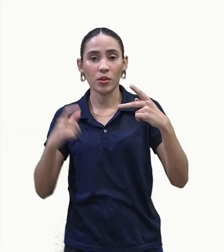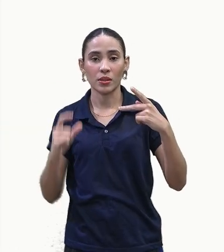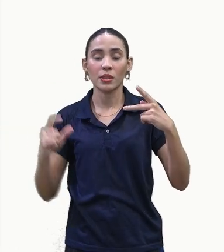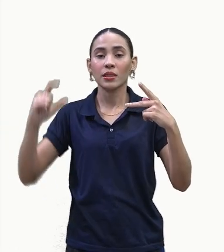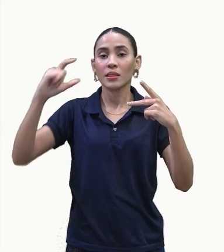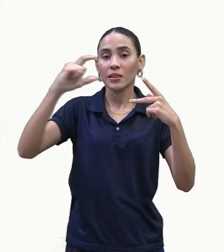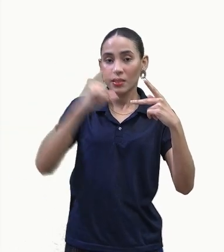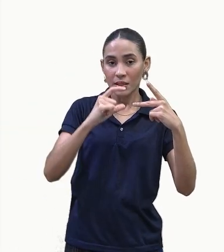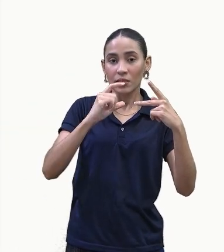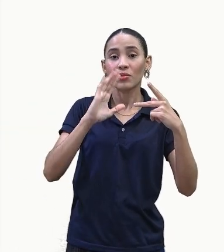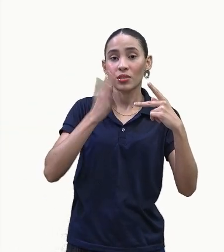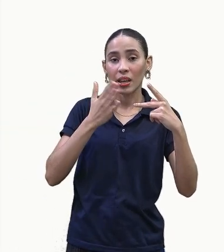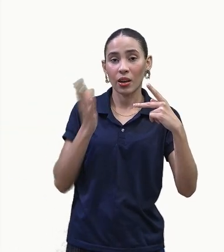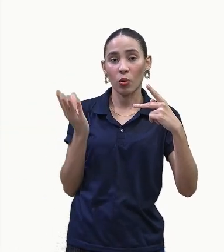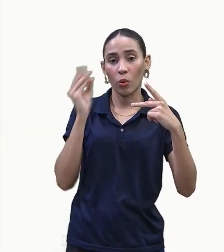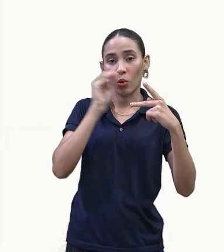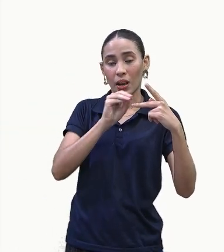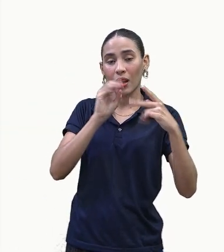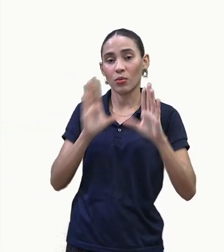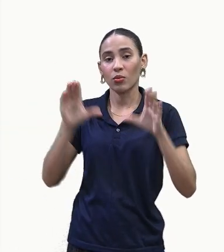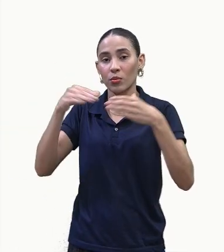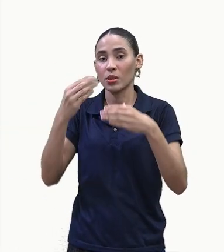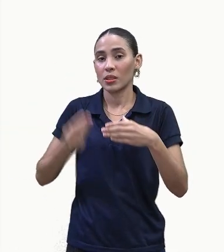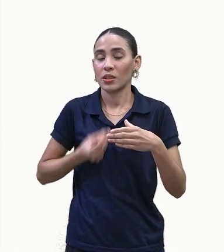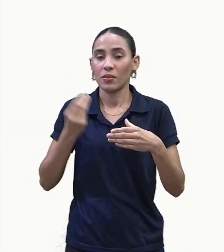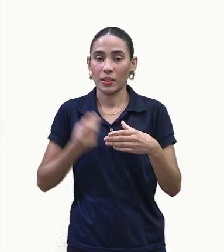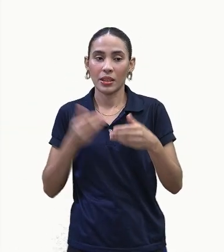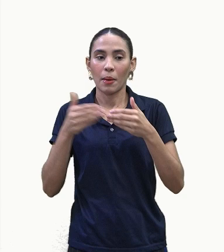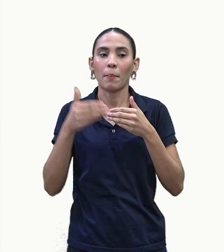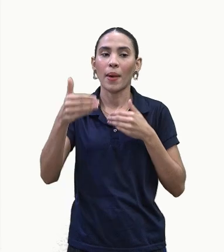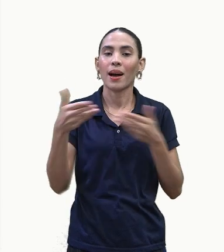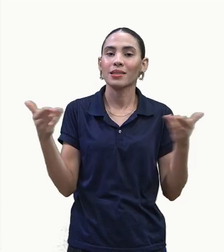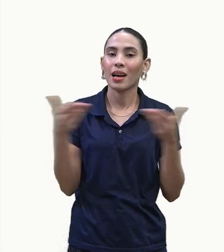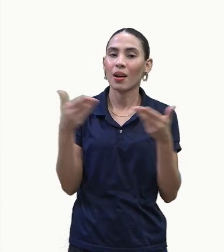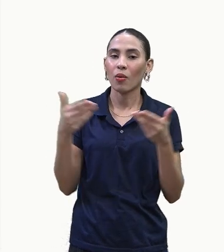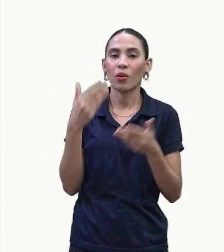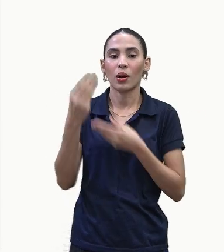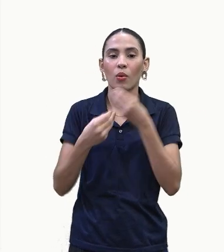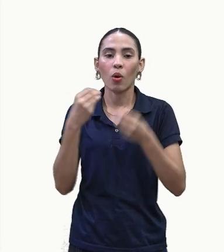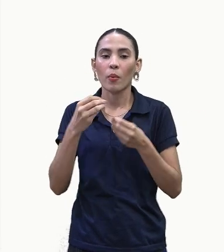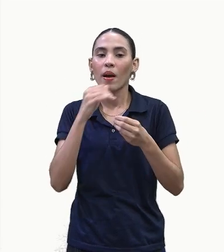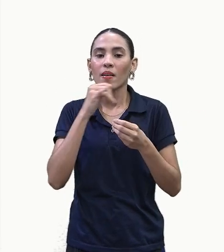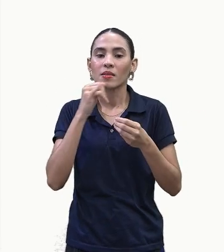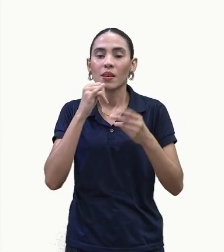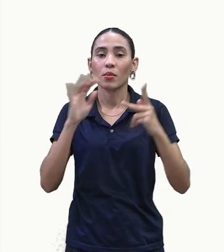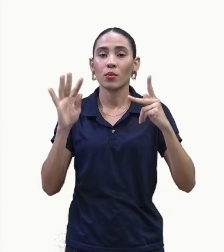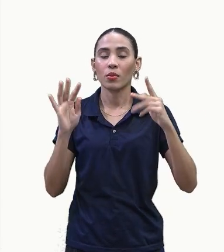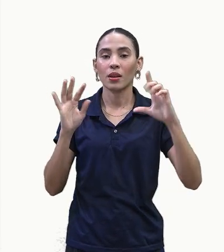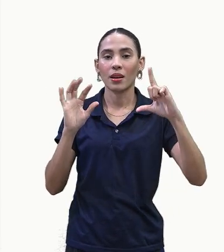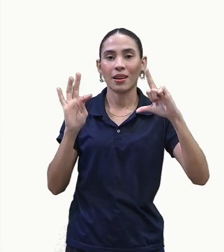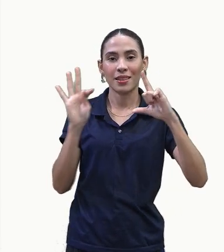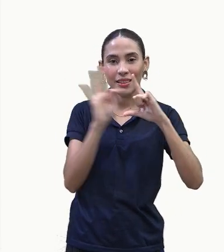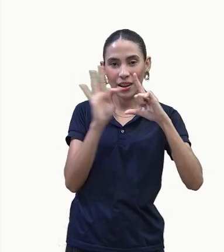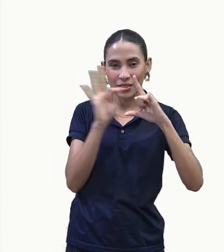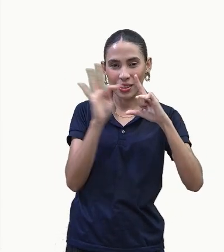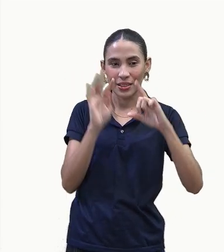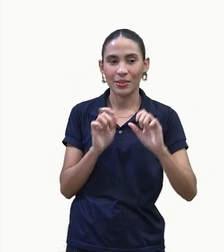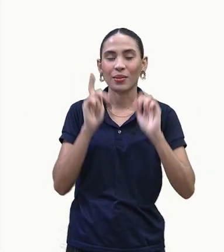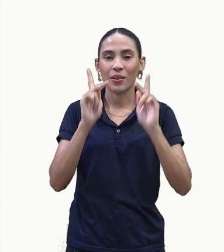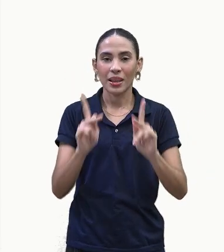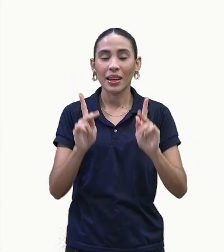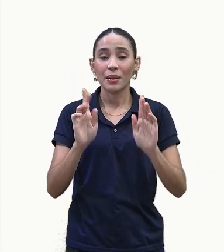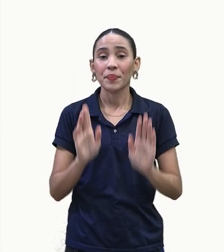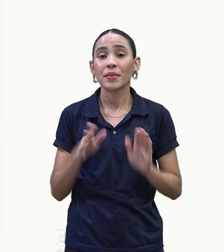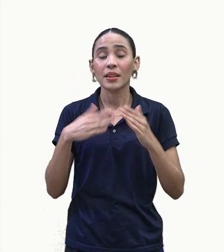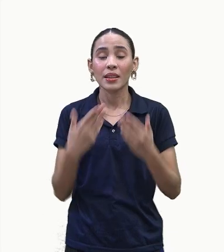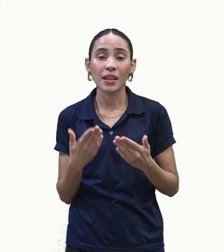interesse inserido no organismo, a gente passa a tratar ele como um organismo transgênico, certo?